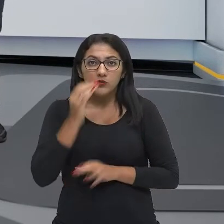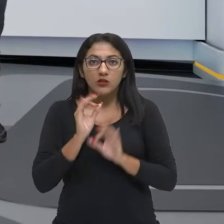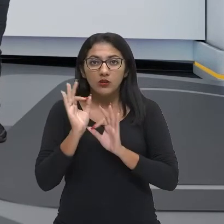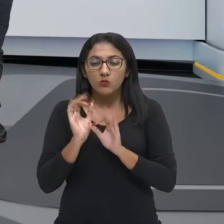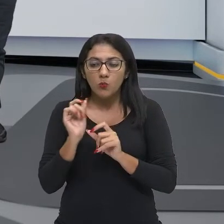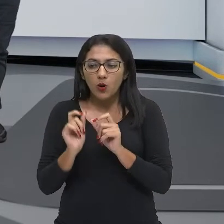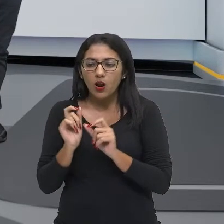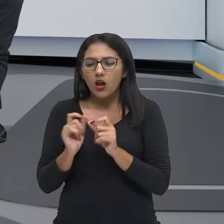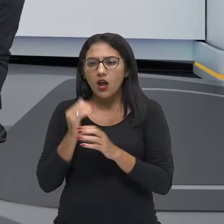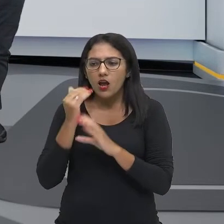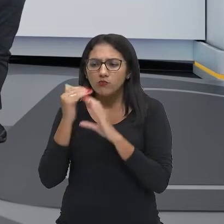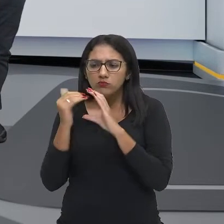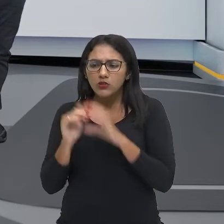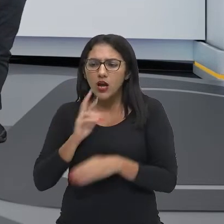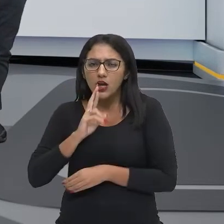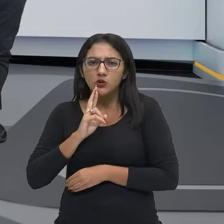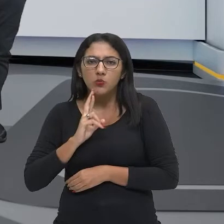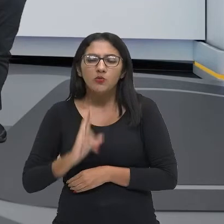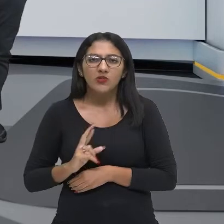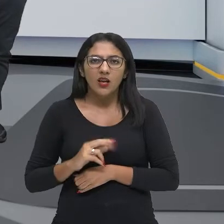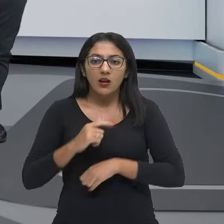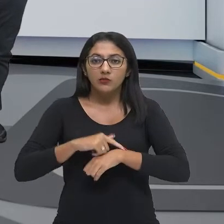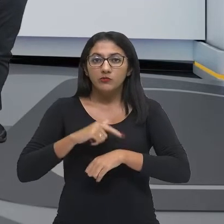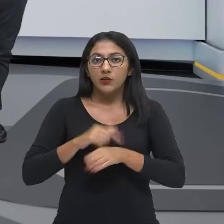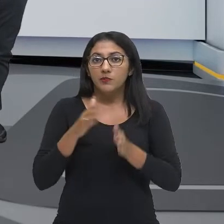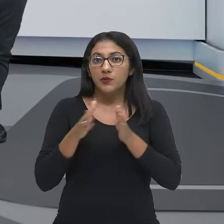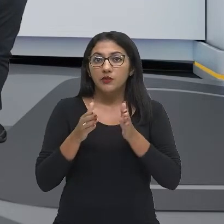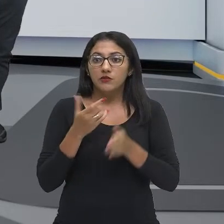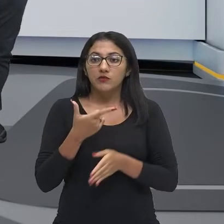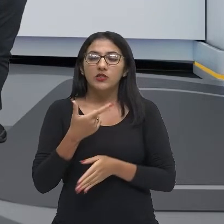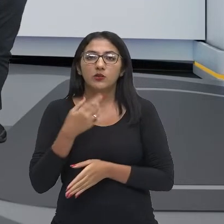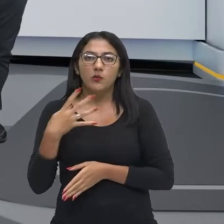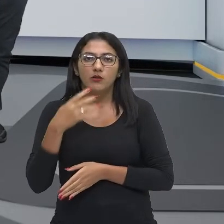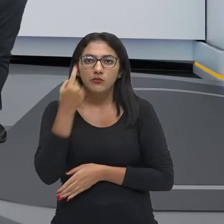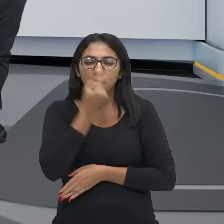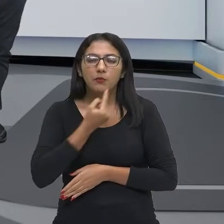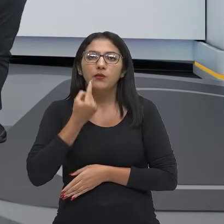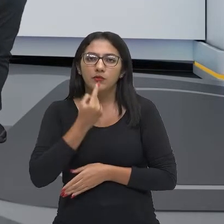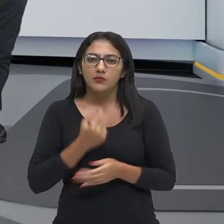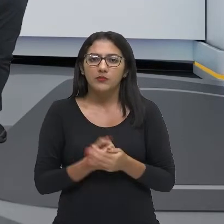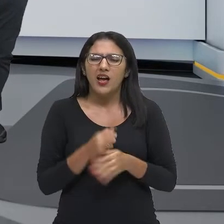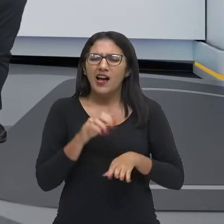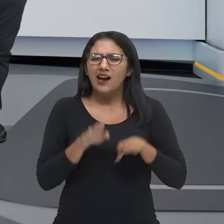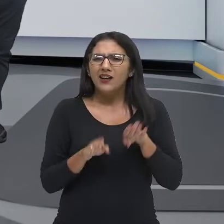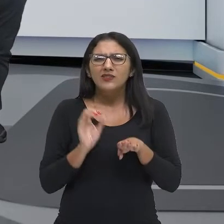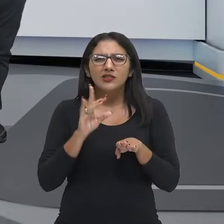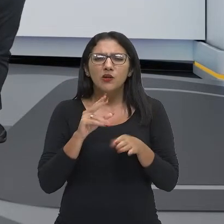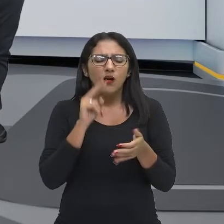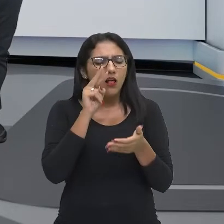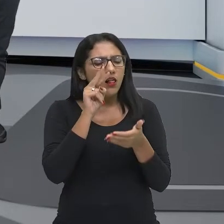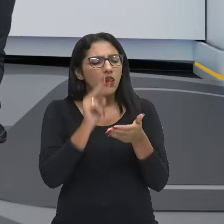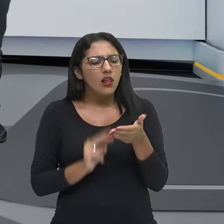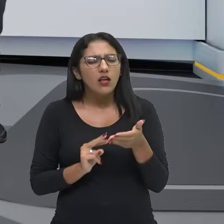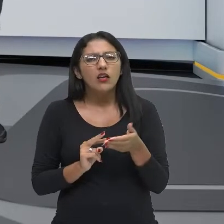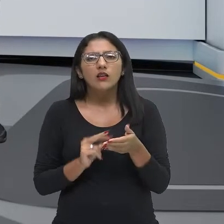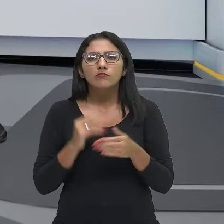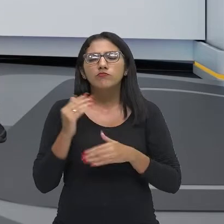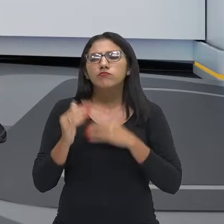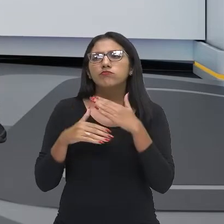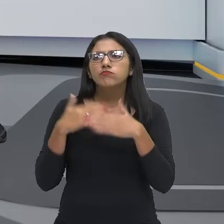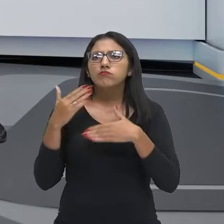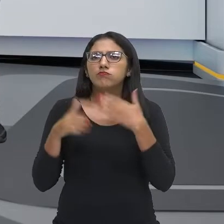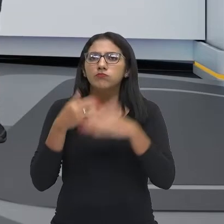seus e-mails em no máximo 24 horas. Muitas vezes acabamos lendo o conteúdo e esquecemos de dar o